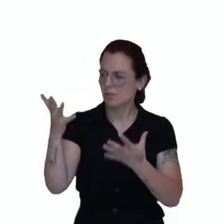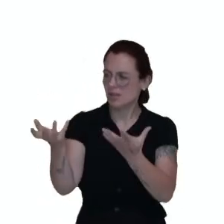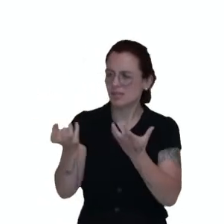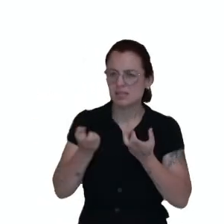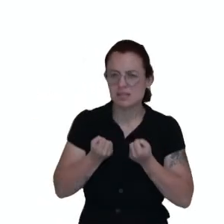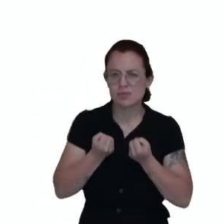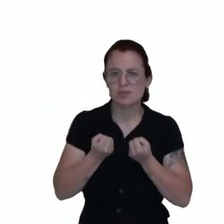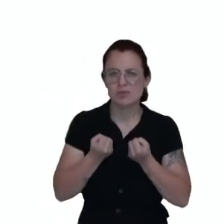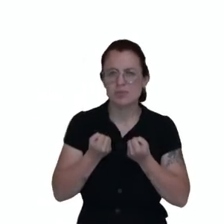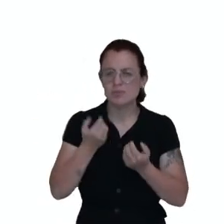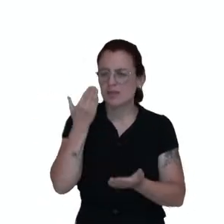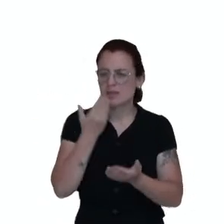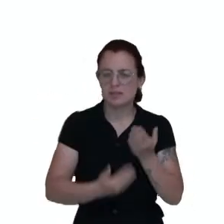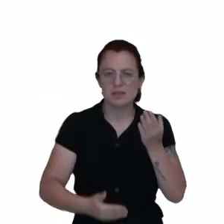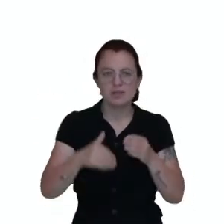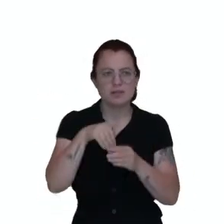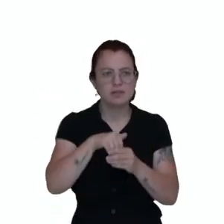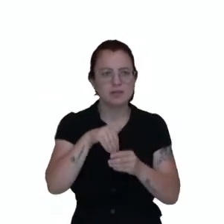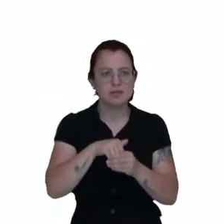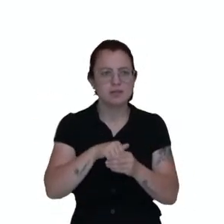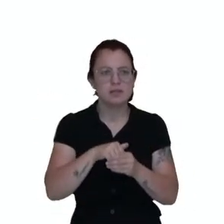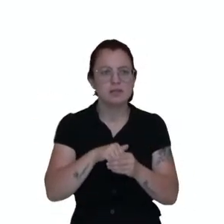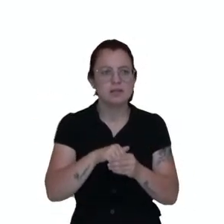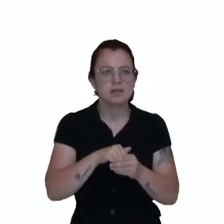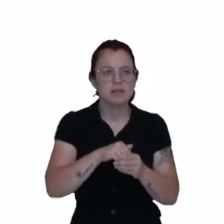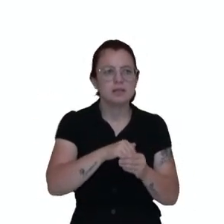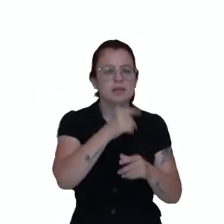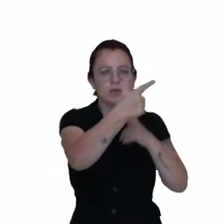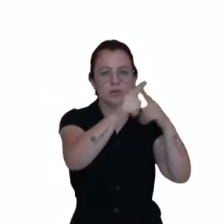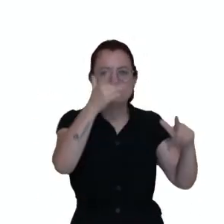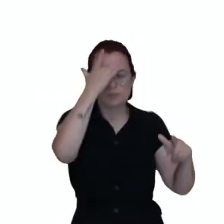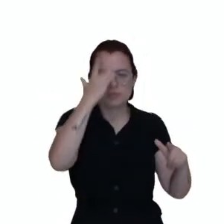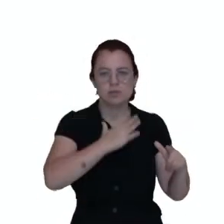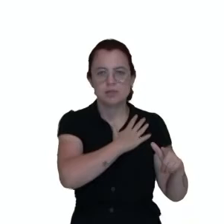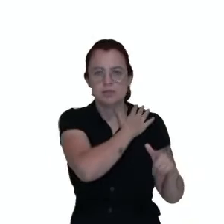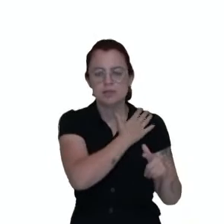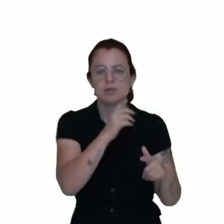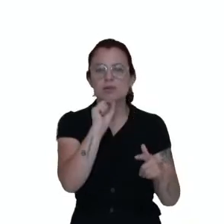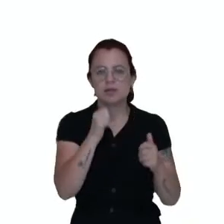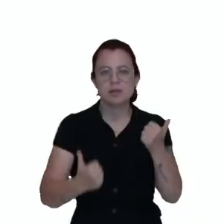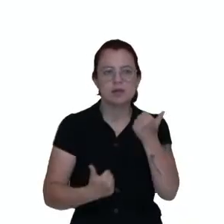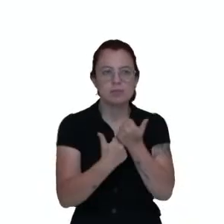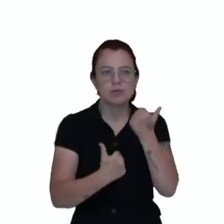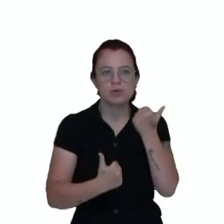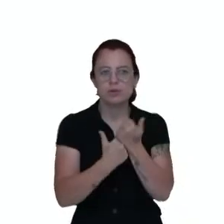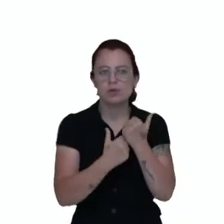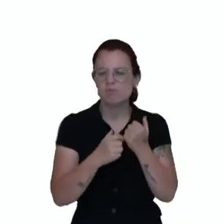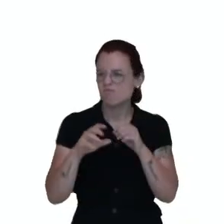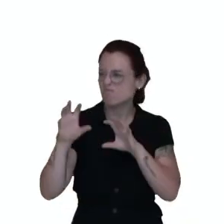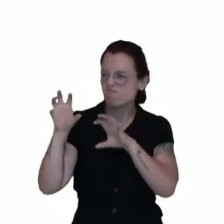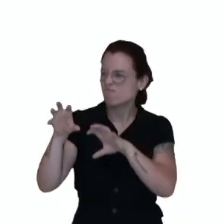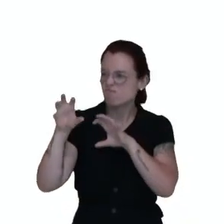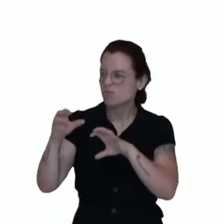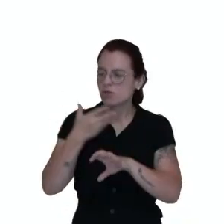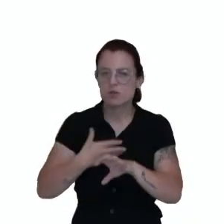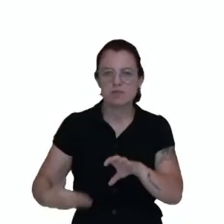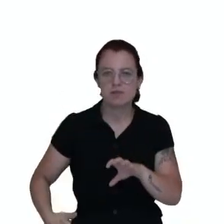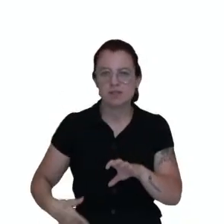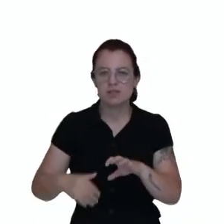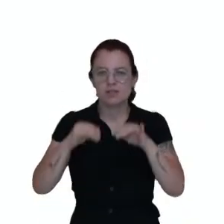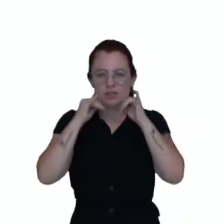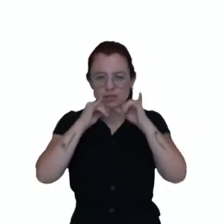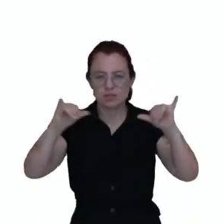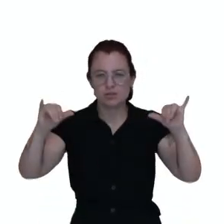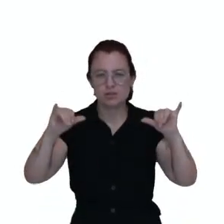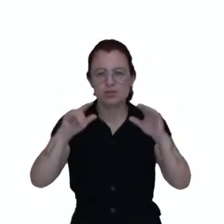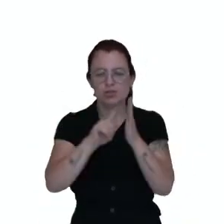essas derrotas nas urnas e com o apoio de ex-tenentes ela começou a conspirar contra o governo. Vários jornais